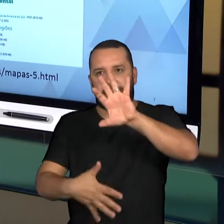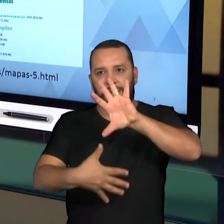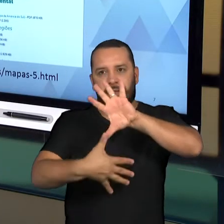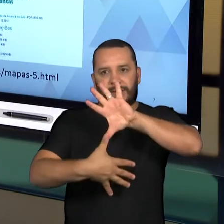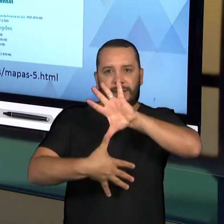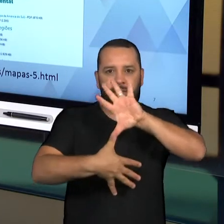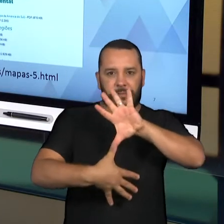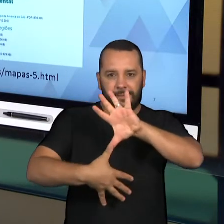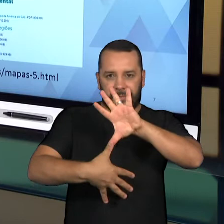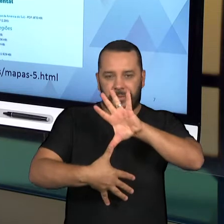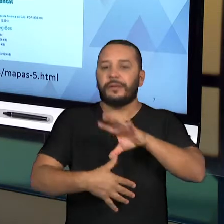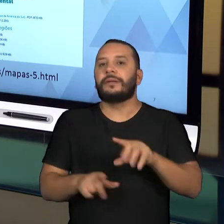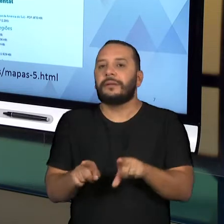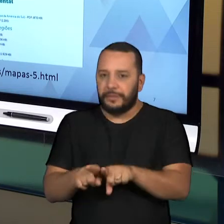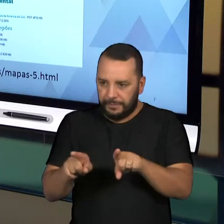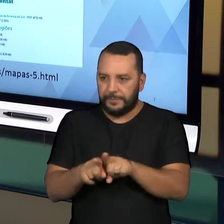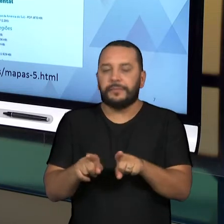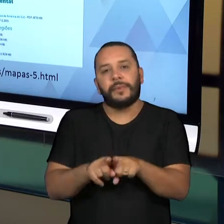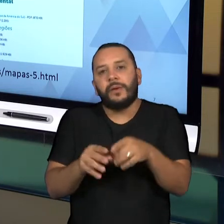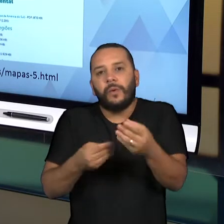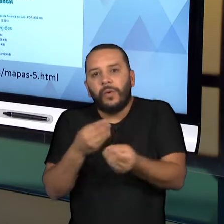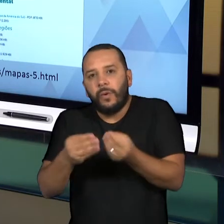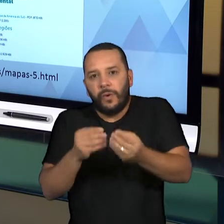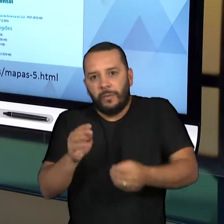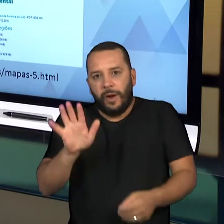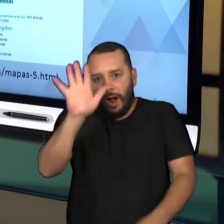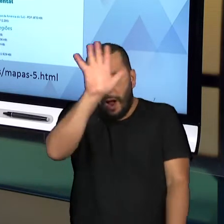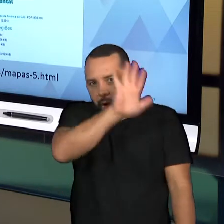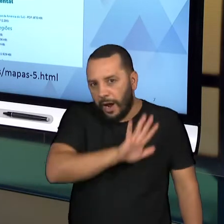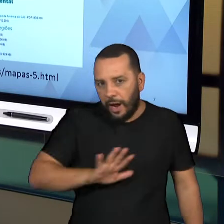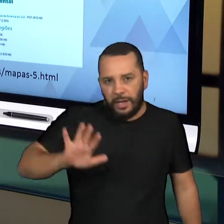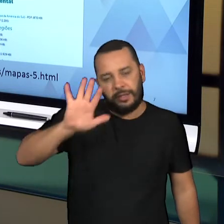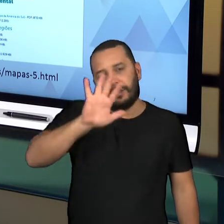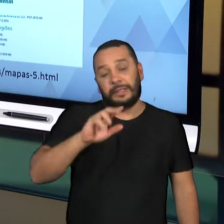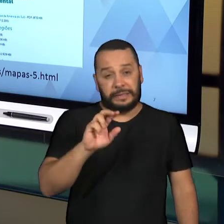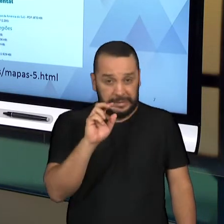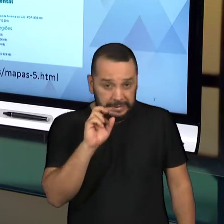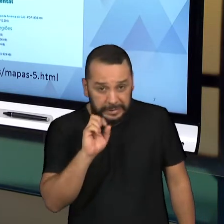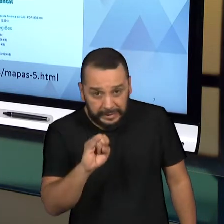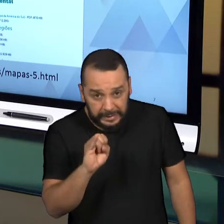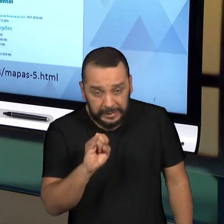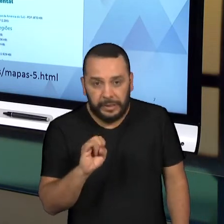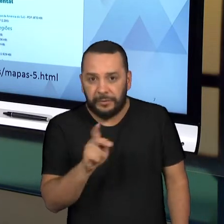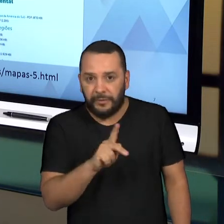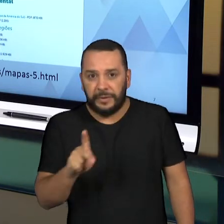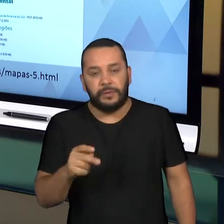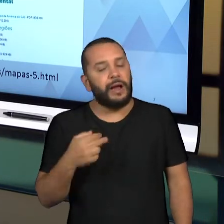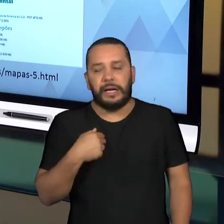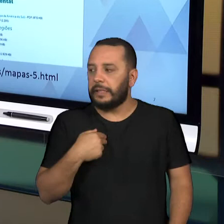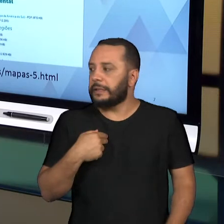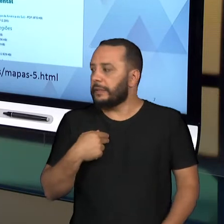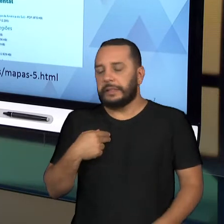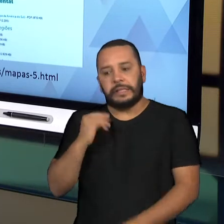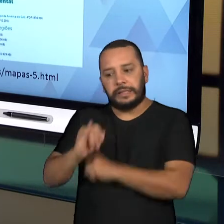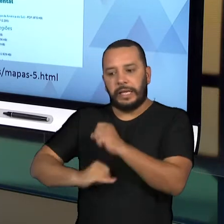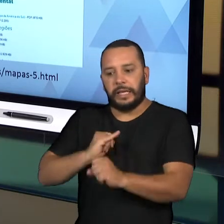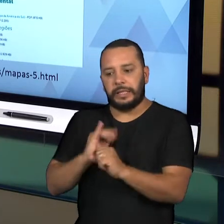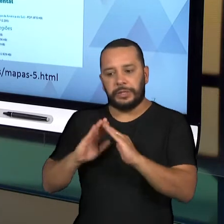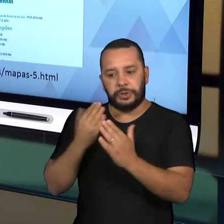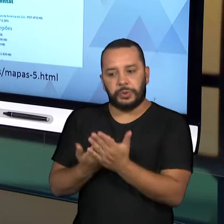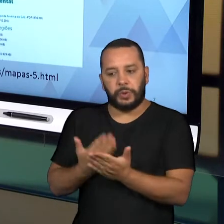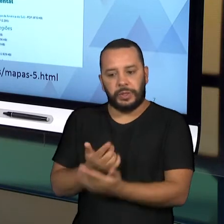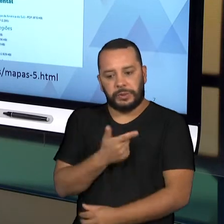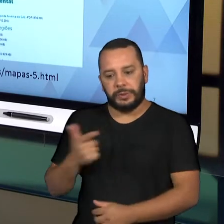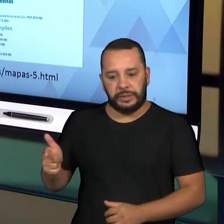território que se o professor não tiver como utilizar o site em si em sala de aula